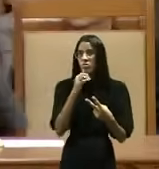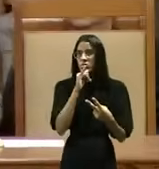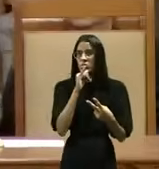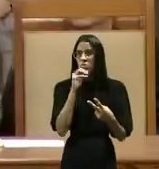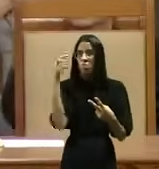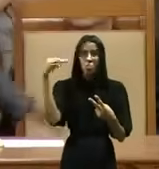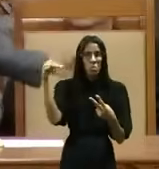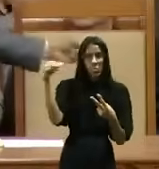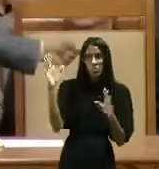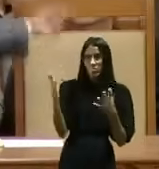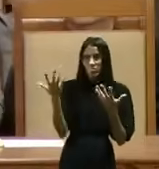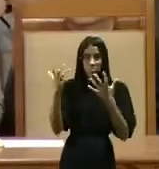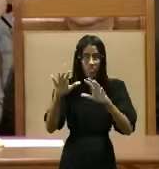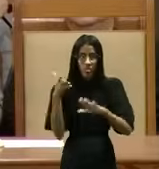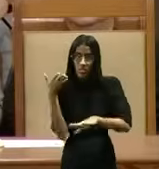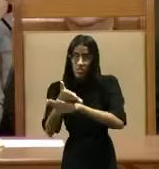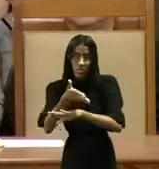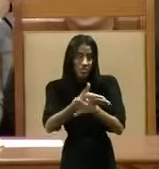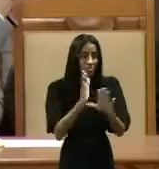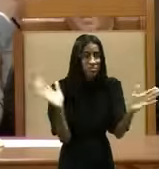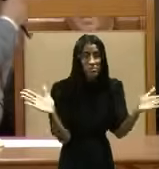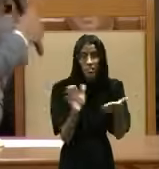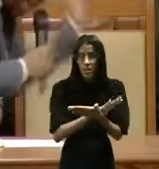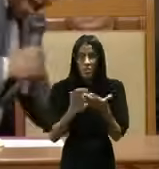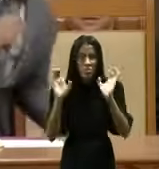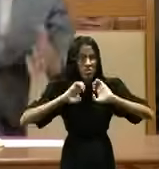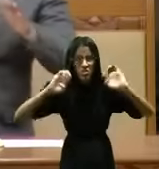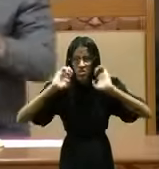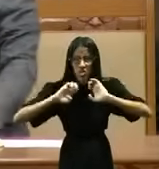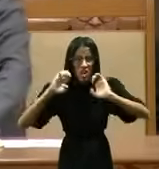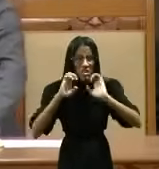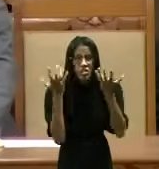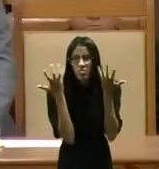alegria não precisa Isso é mente o quê